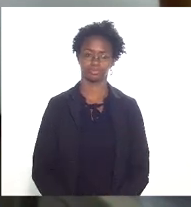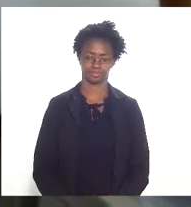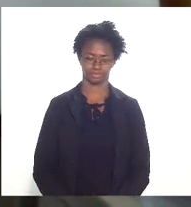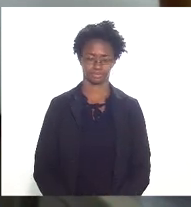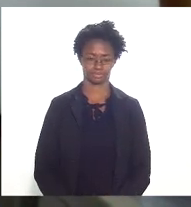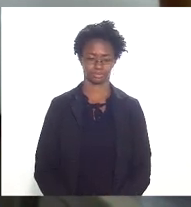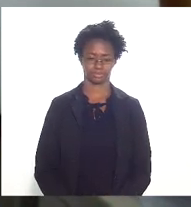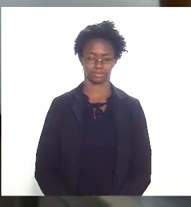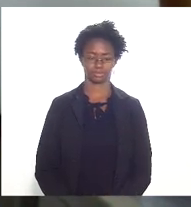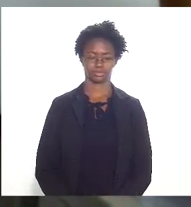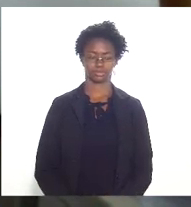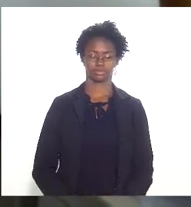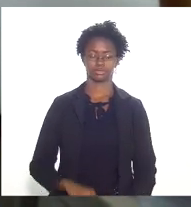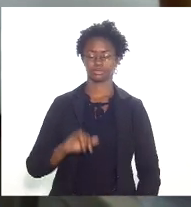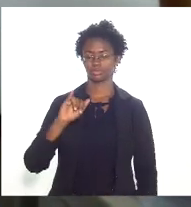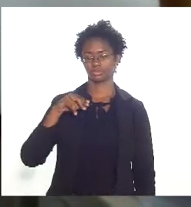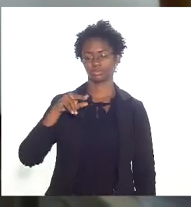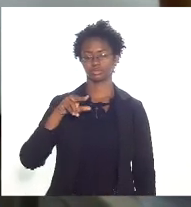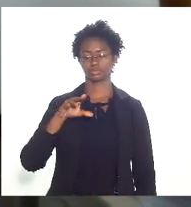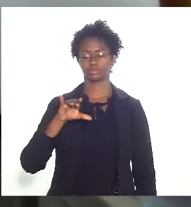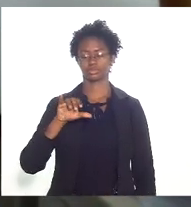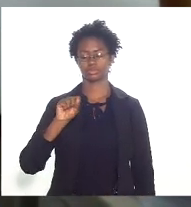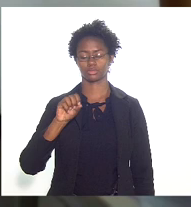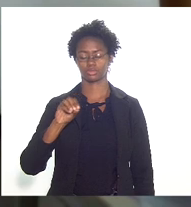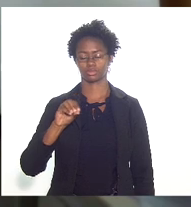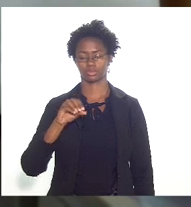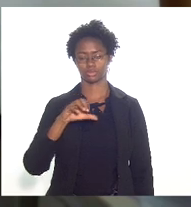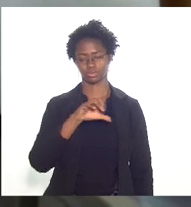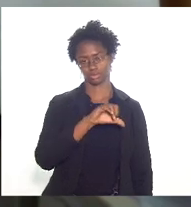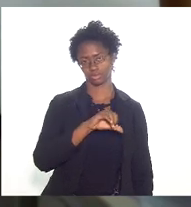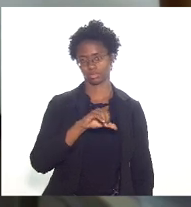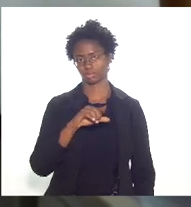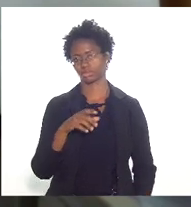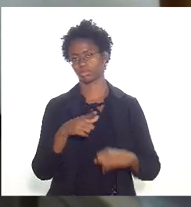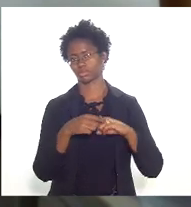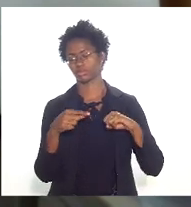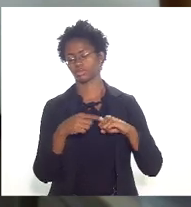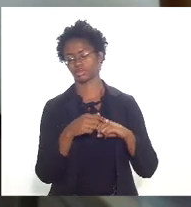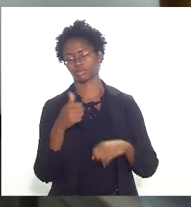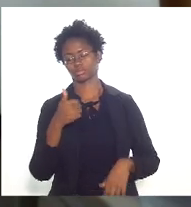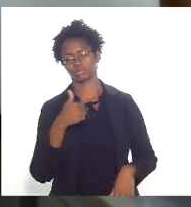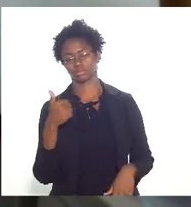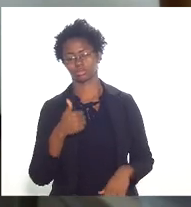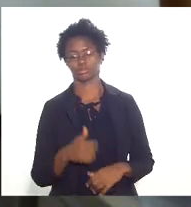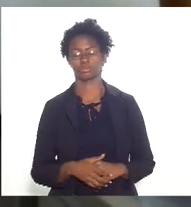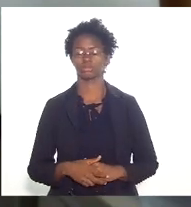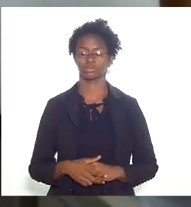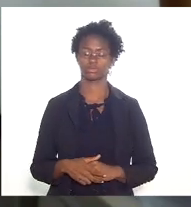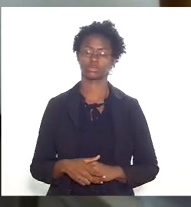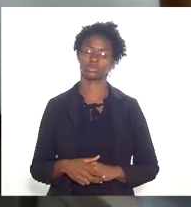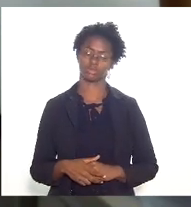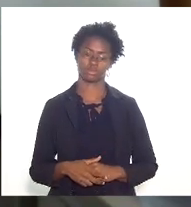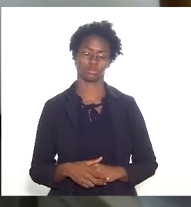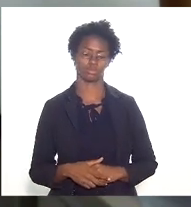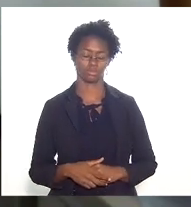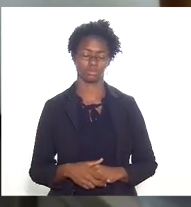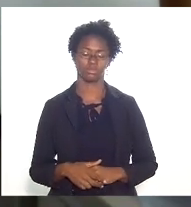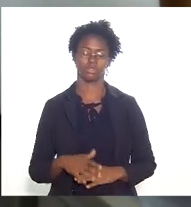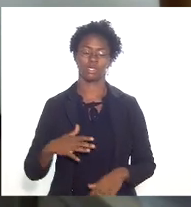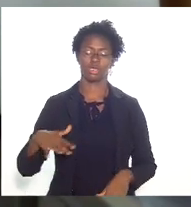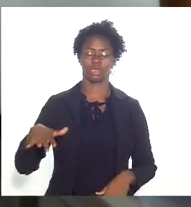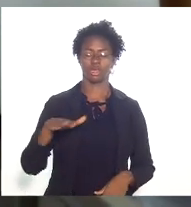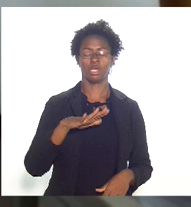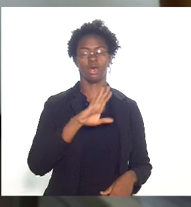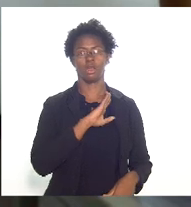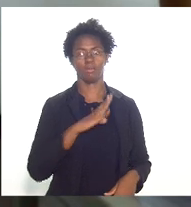o inciso 9 ao artigo 1º as atividades educacionais da rede pública e